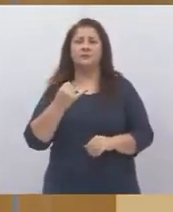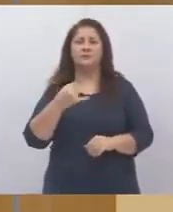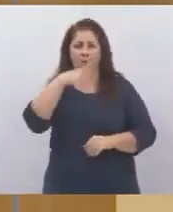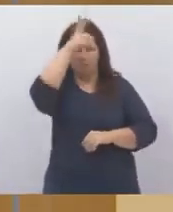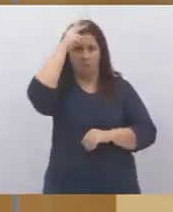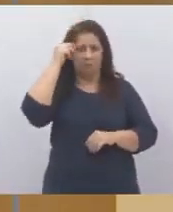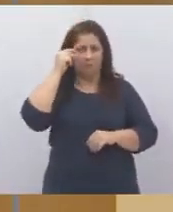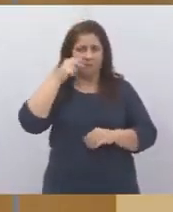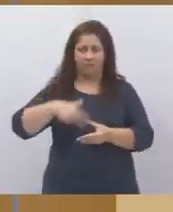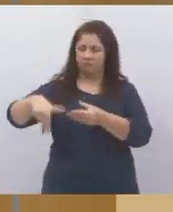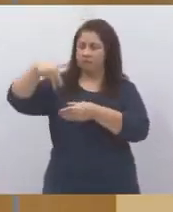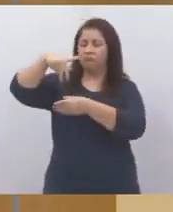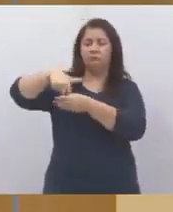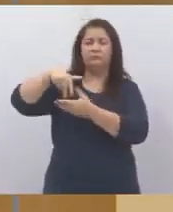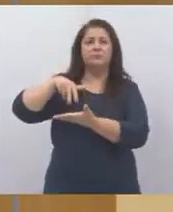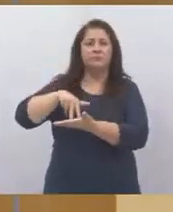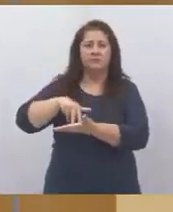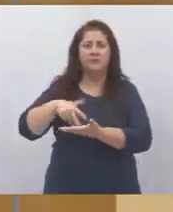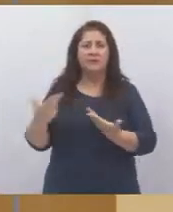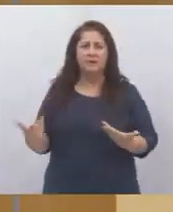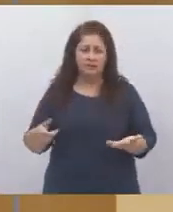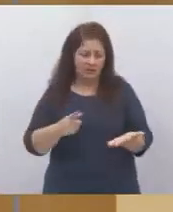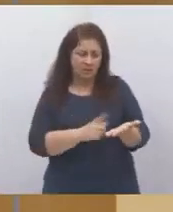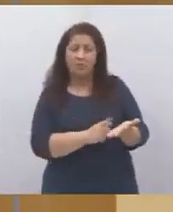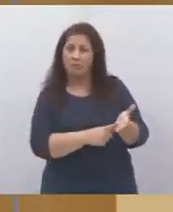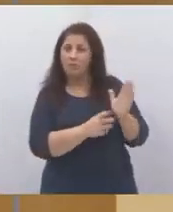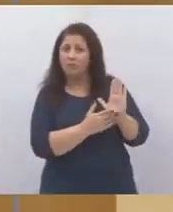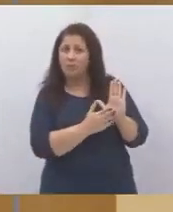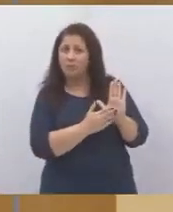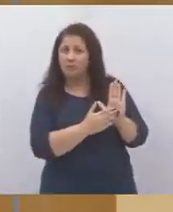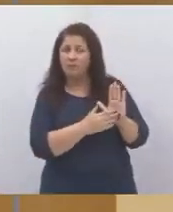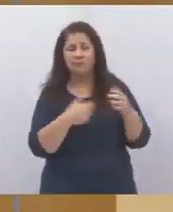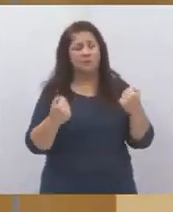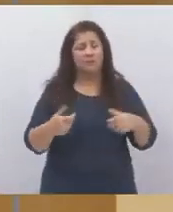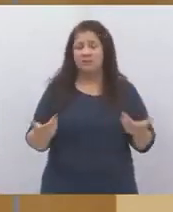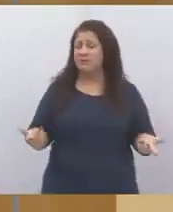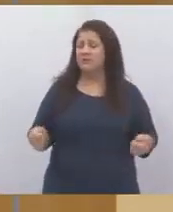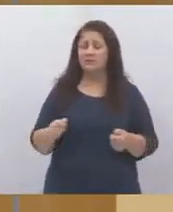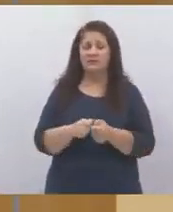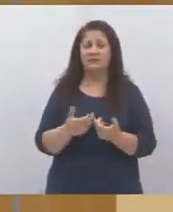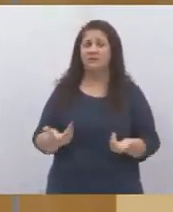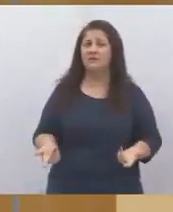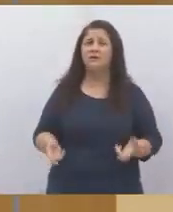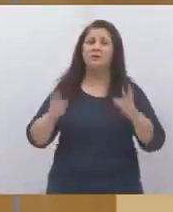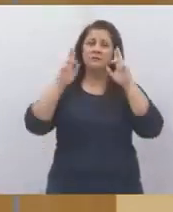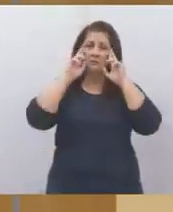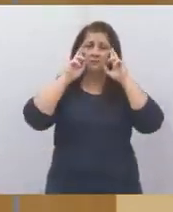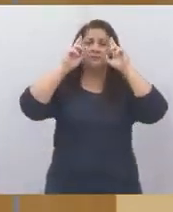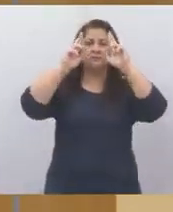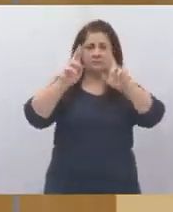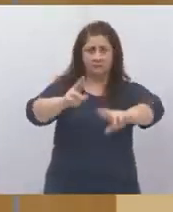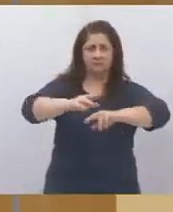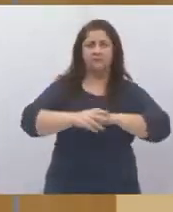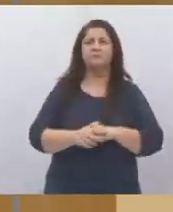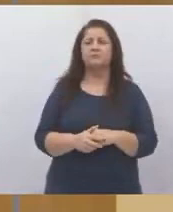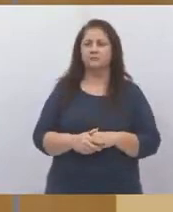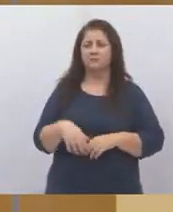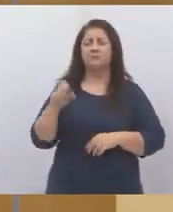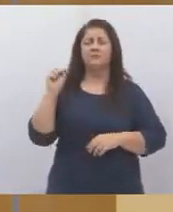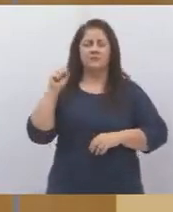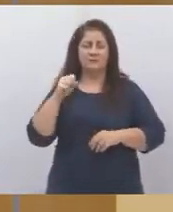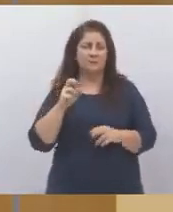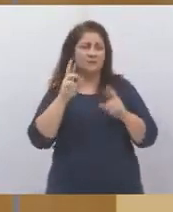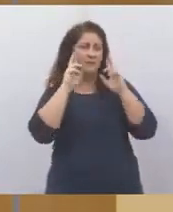foi eleito e colocou em seu programa de governo é isso que eu tenho que cobrar enquanto posição respeitando respeitando as eleições